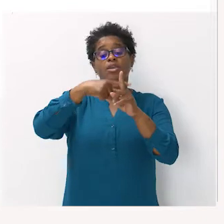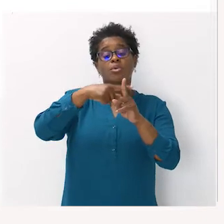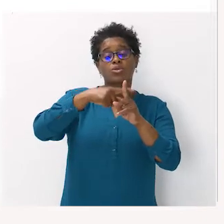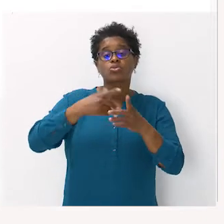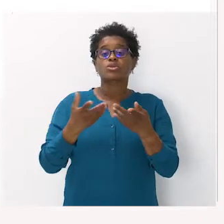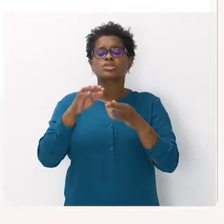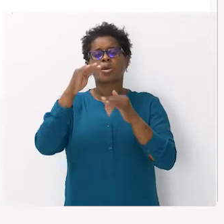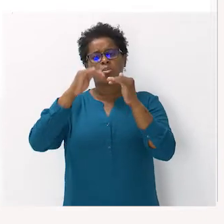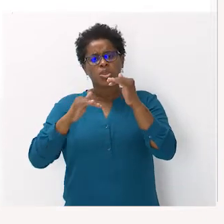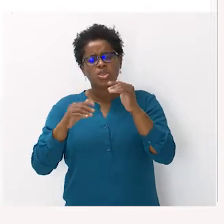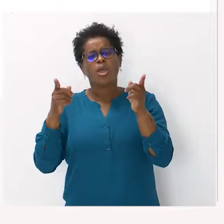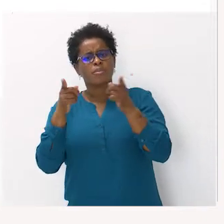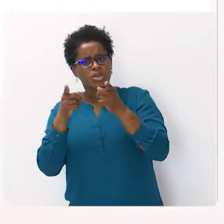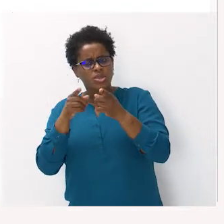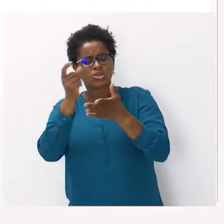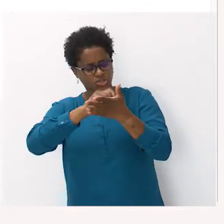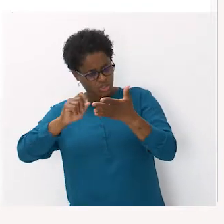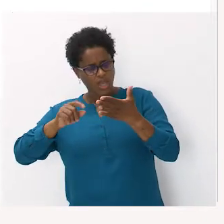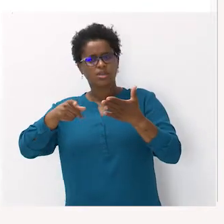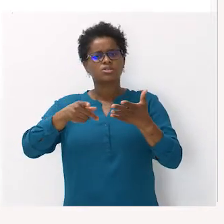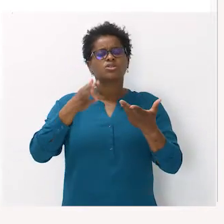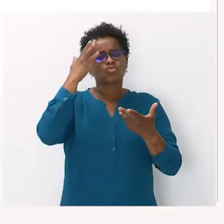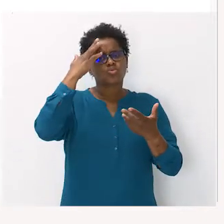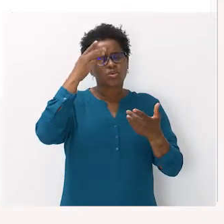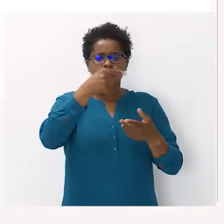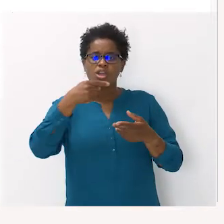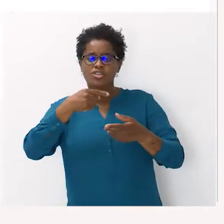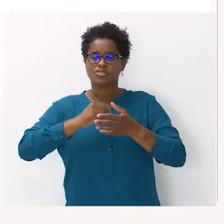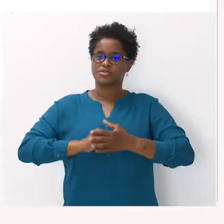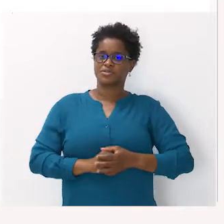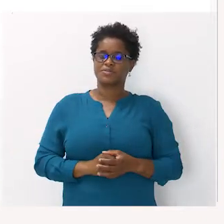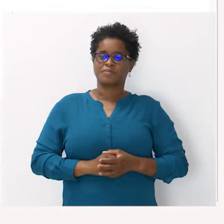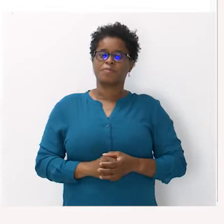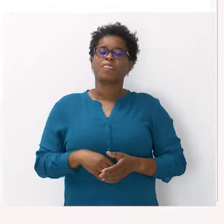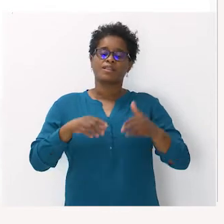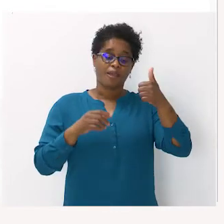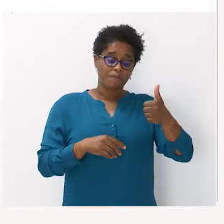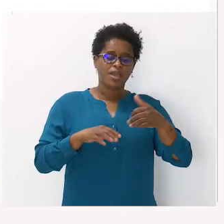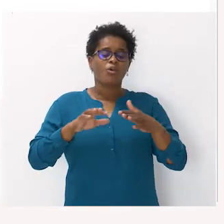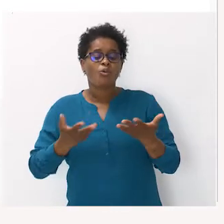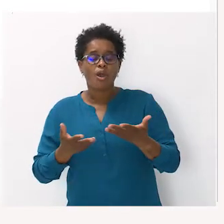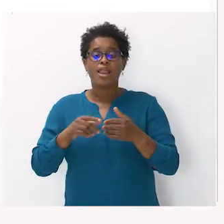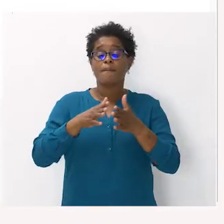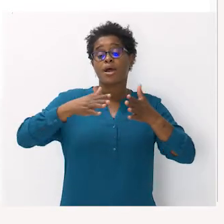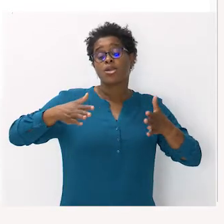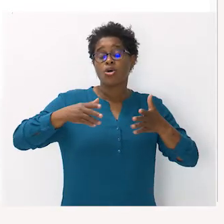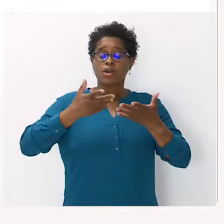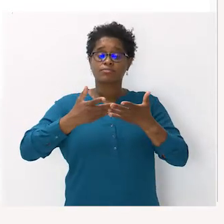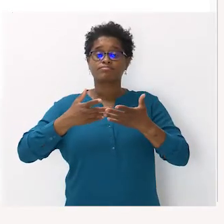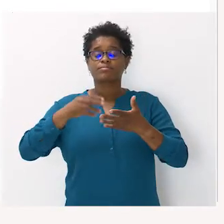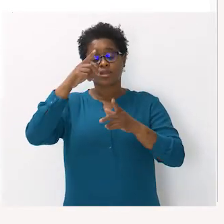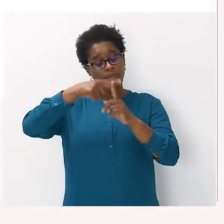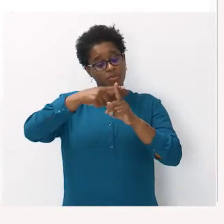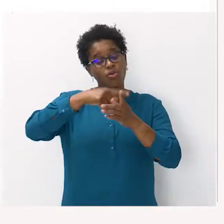as temperaturas mínimas registradas sejam números negativos. A linha B, qual foi a maior